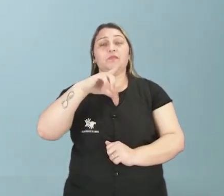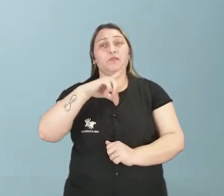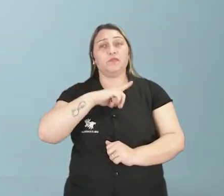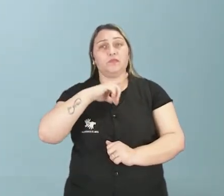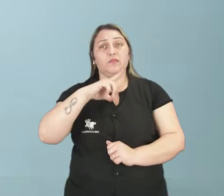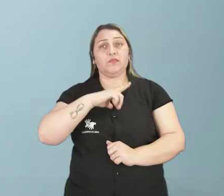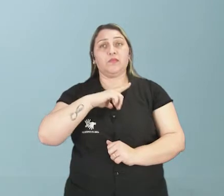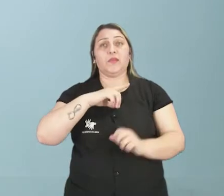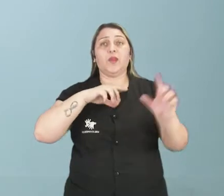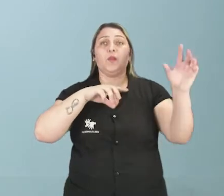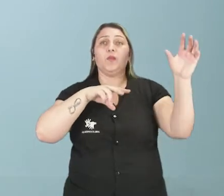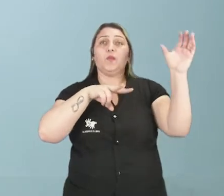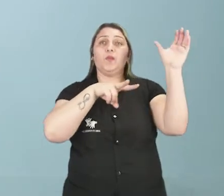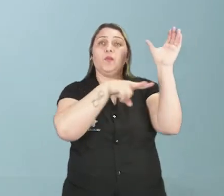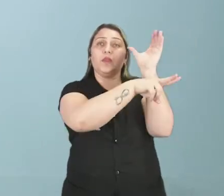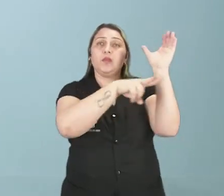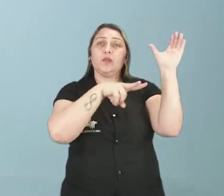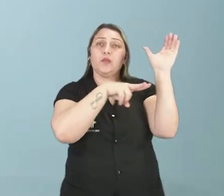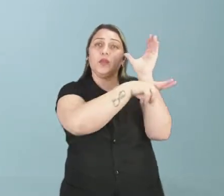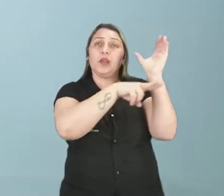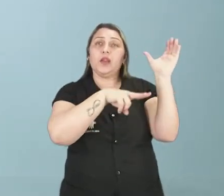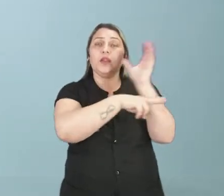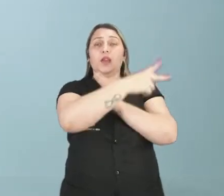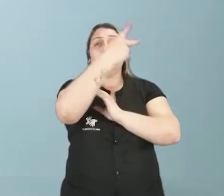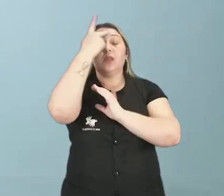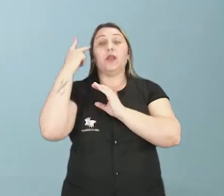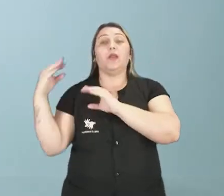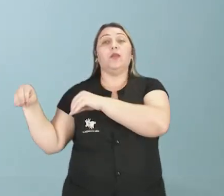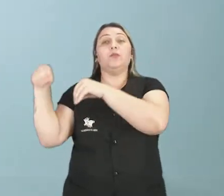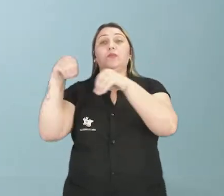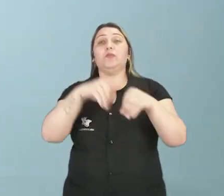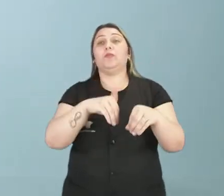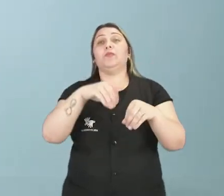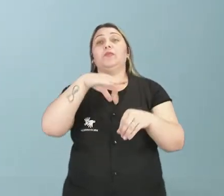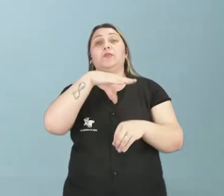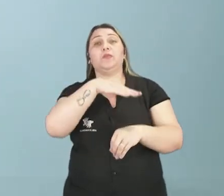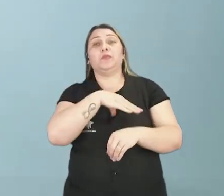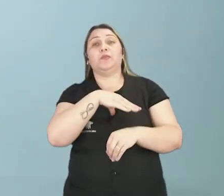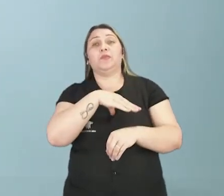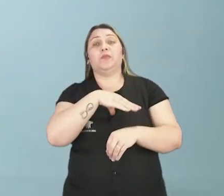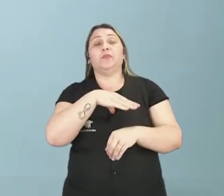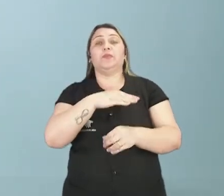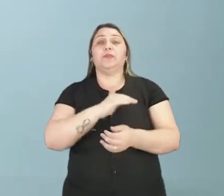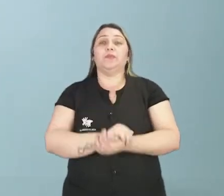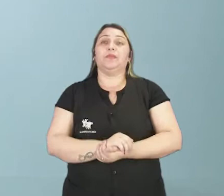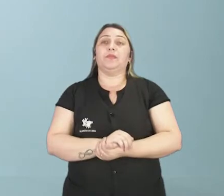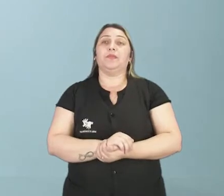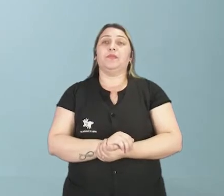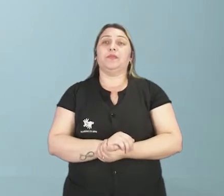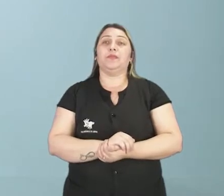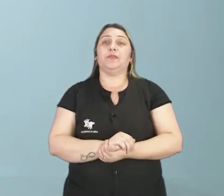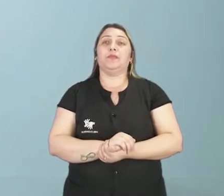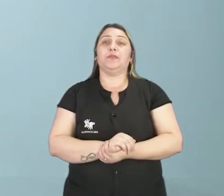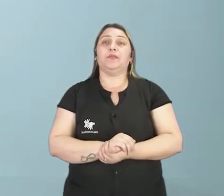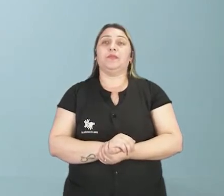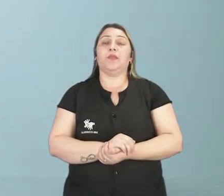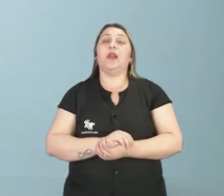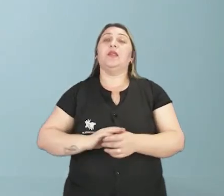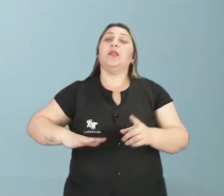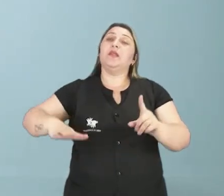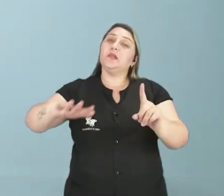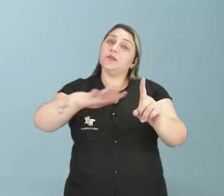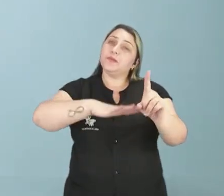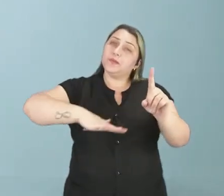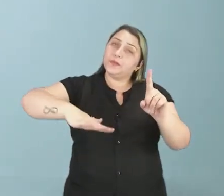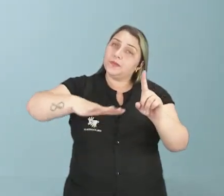grande êxodo rural e as pessoas vieram morar nas cidades. E aí, com a cidade, para que a